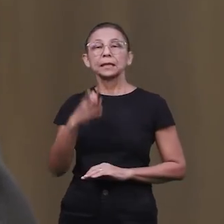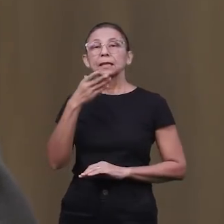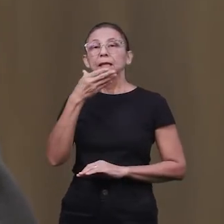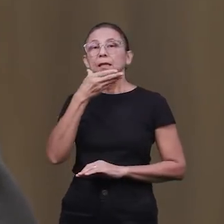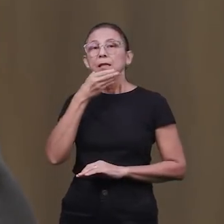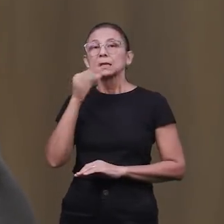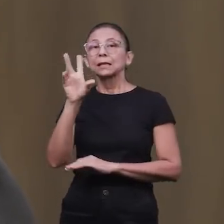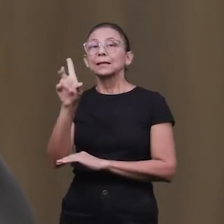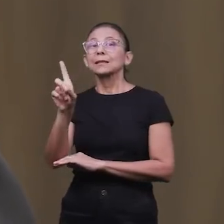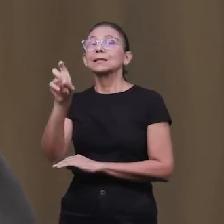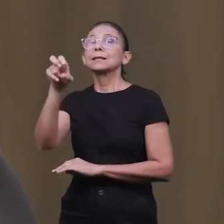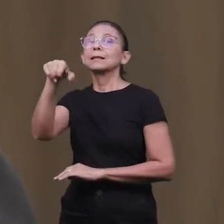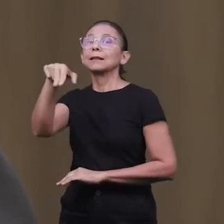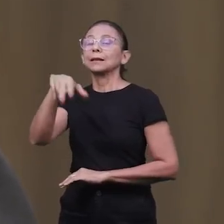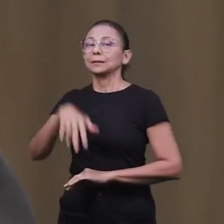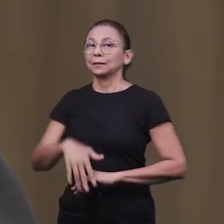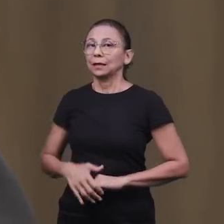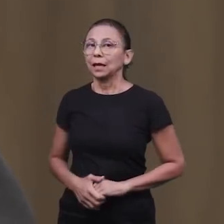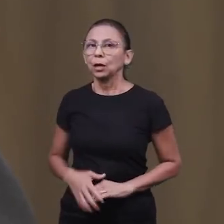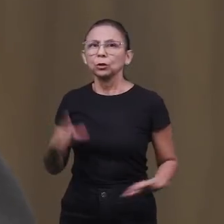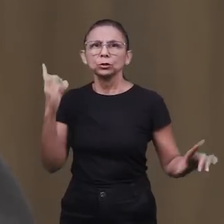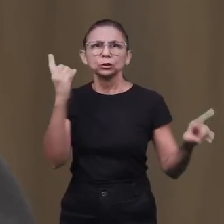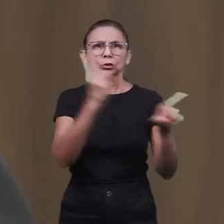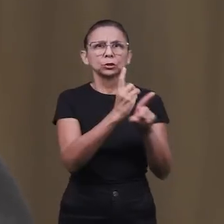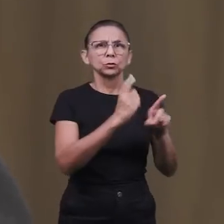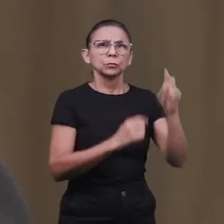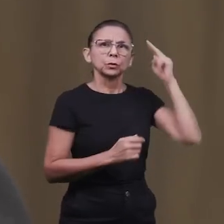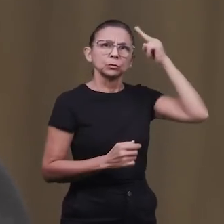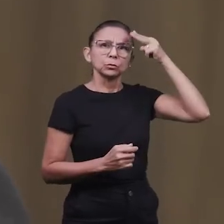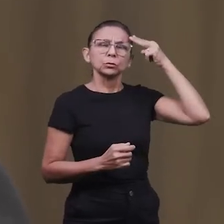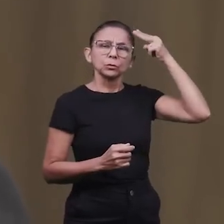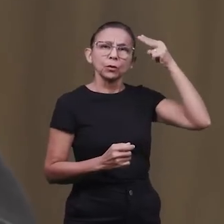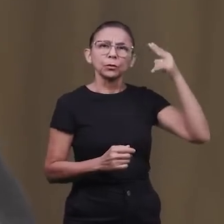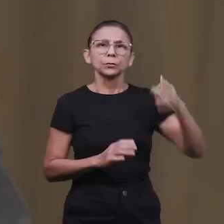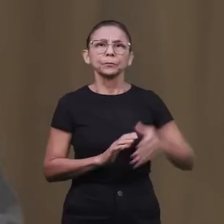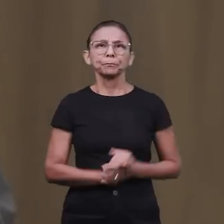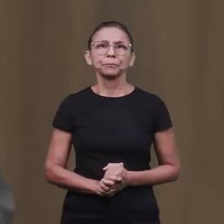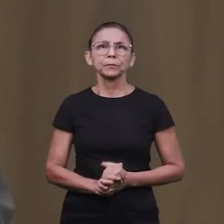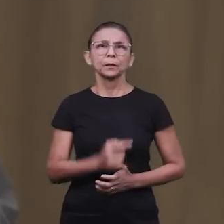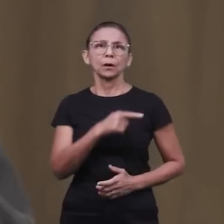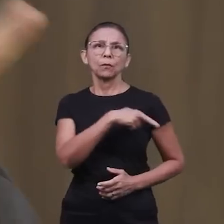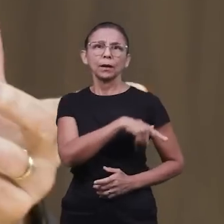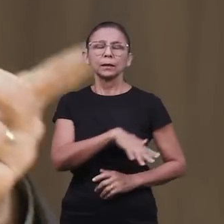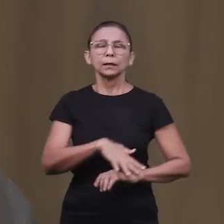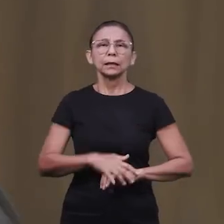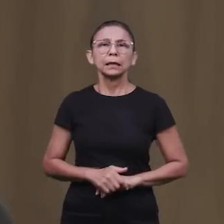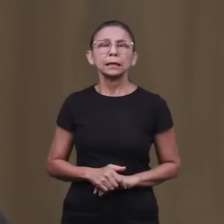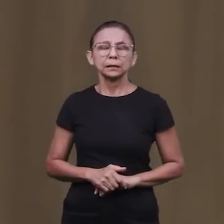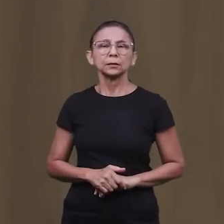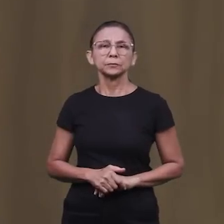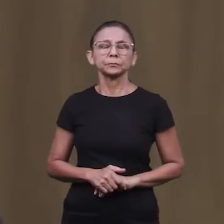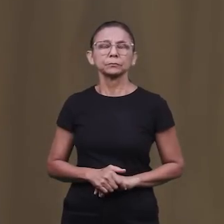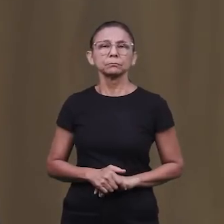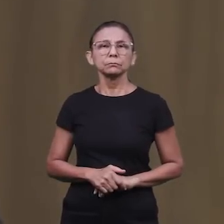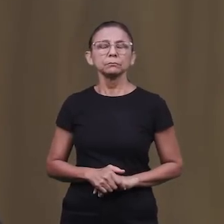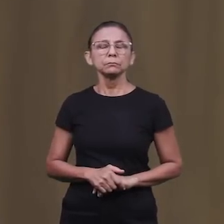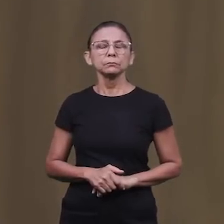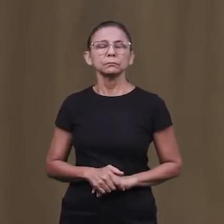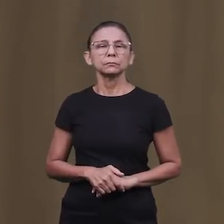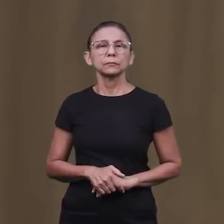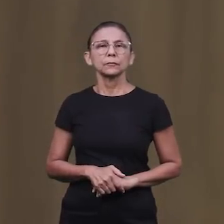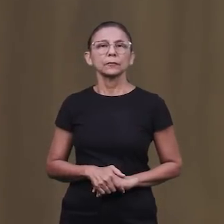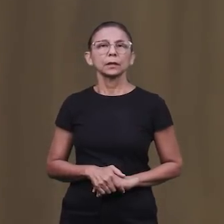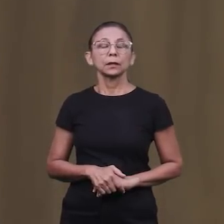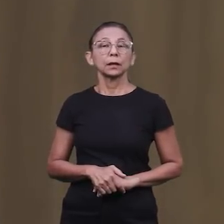Nabucodonosor o constituiu como governador da província de Babilônia e também como governador dos sábios. Muito